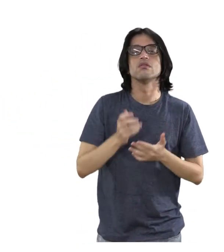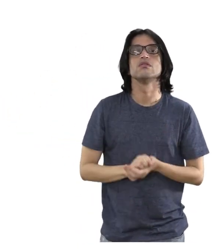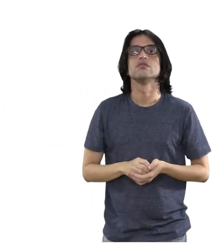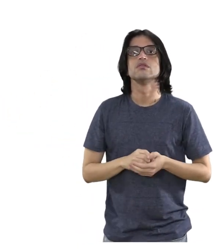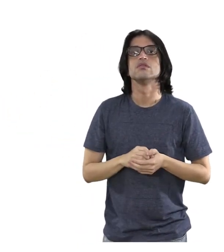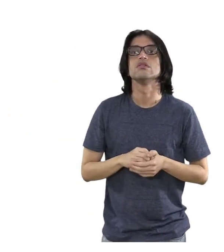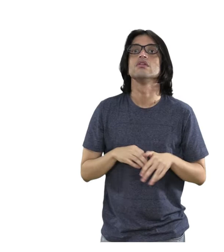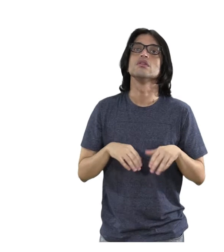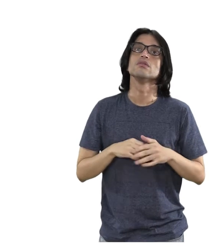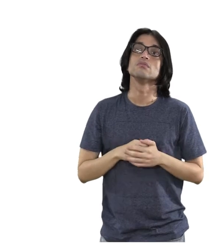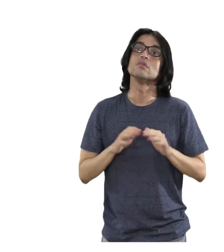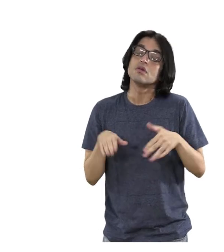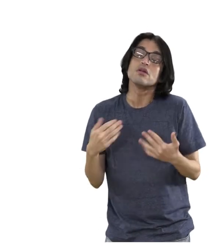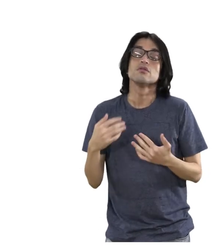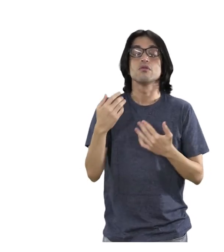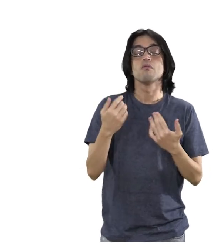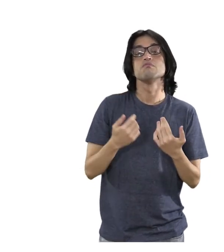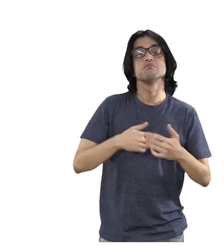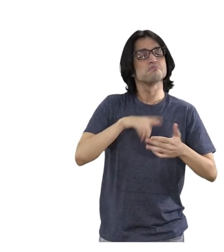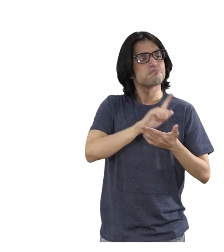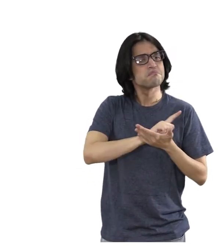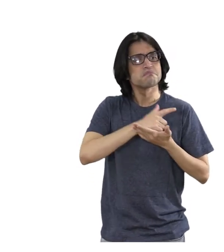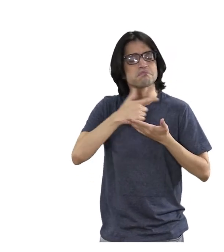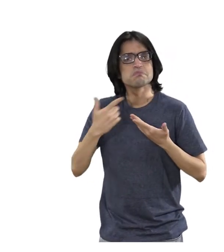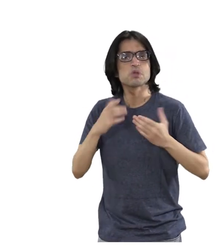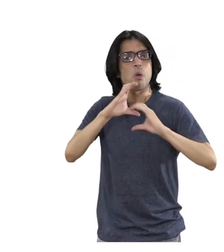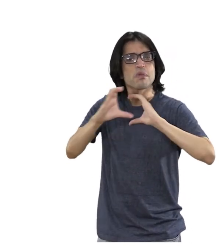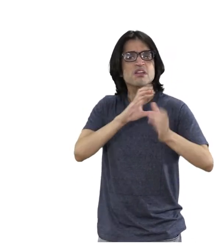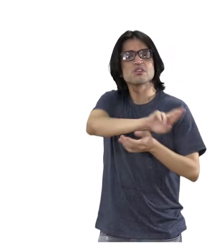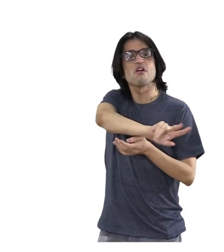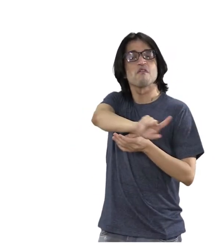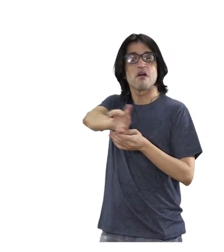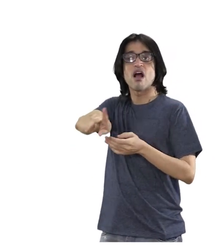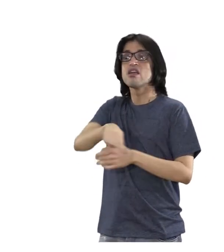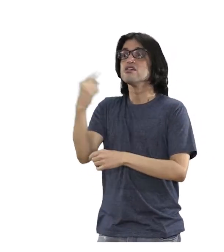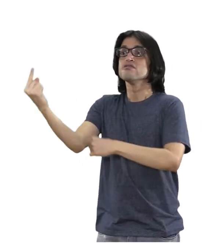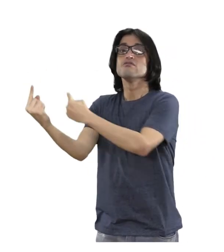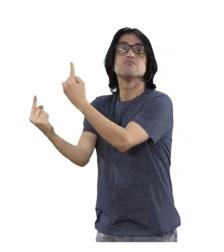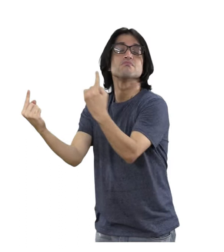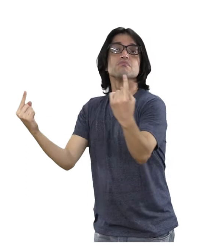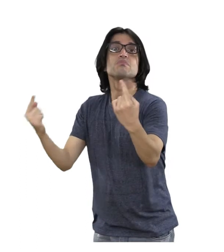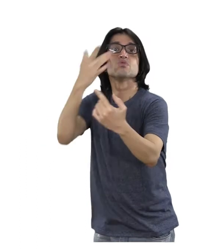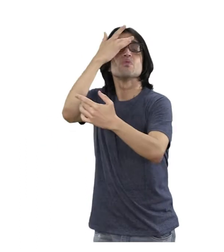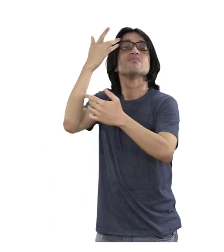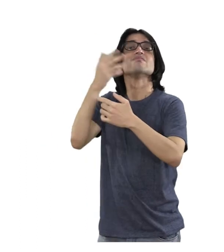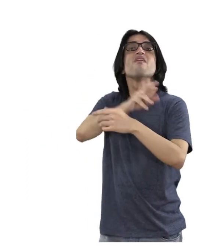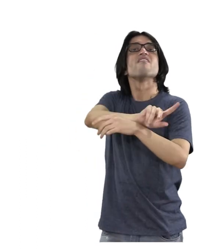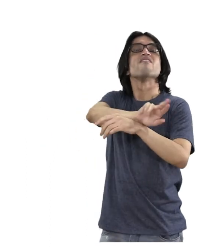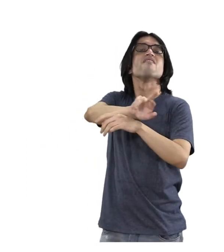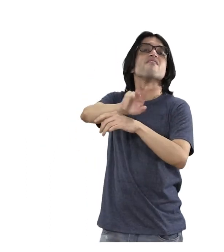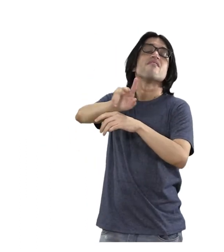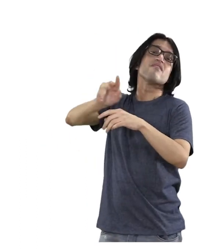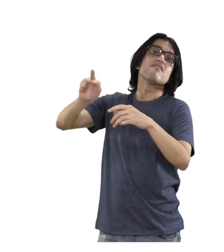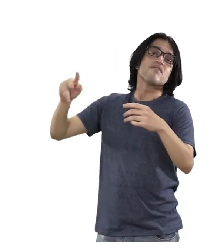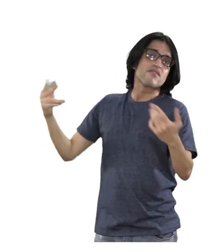de diferentes perfis. Nesse sentido, é fundamental adequar a linguagem, prevendo as características do público